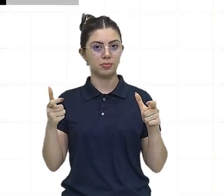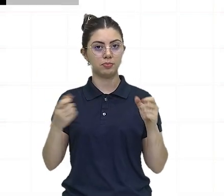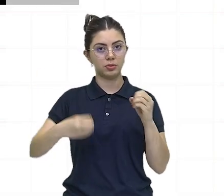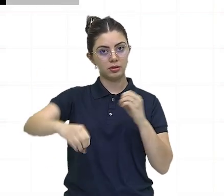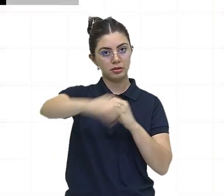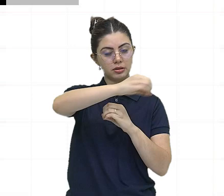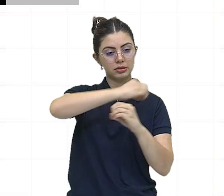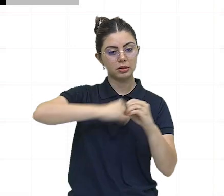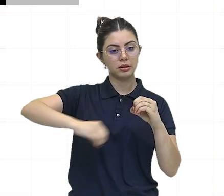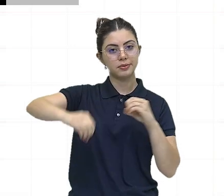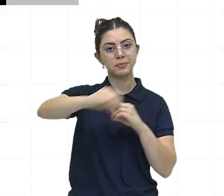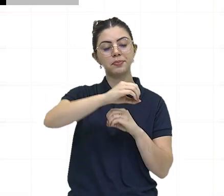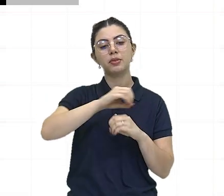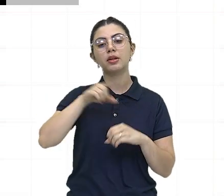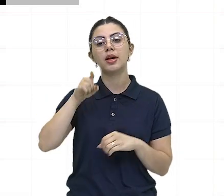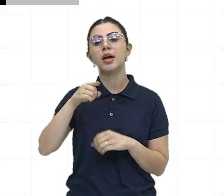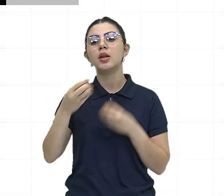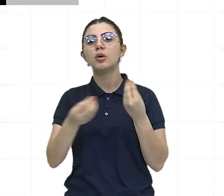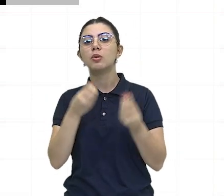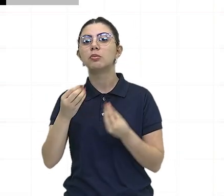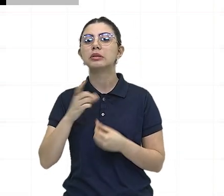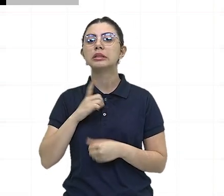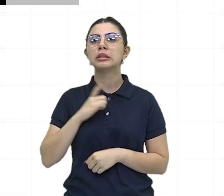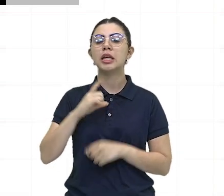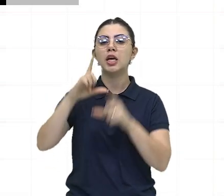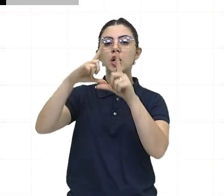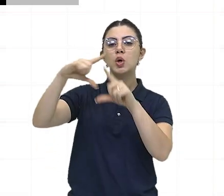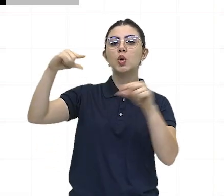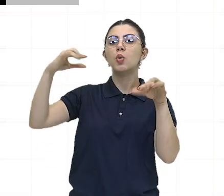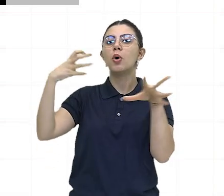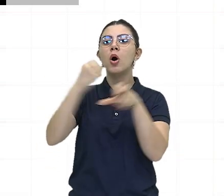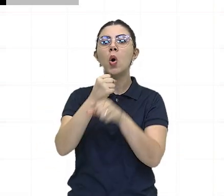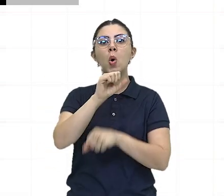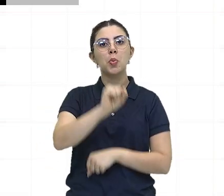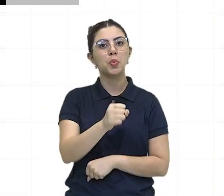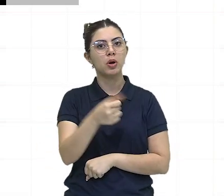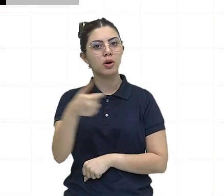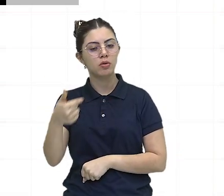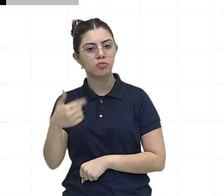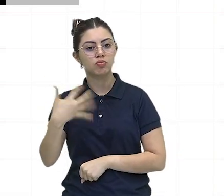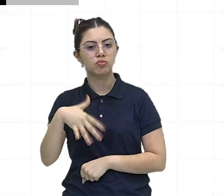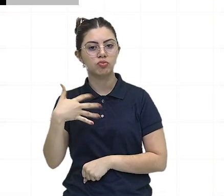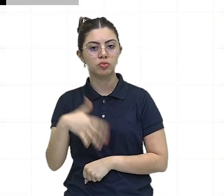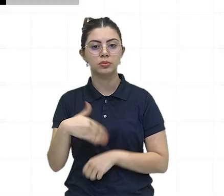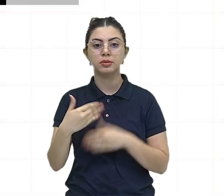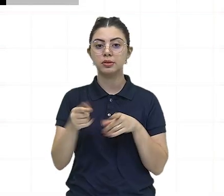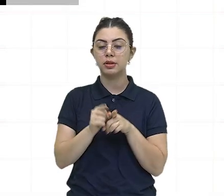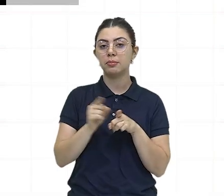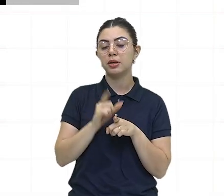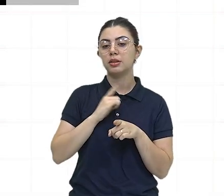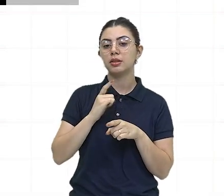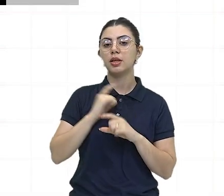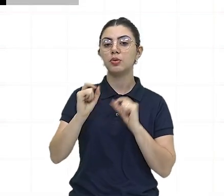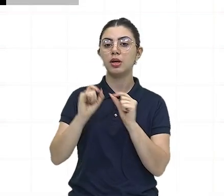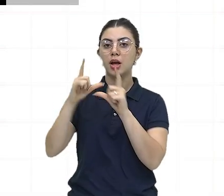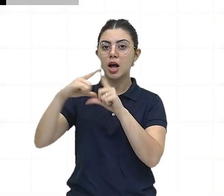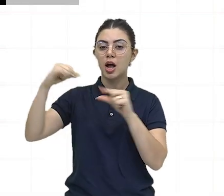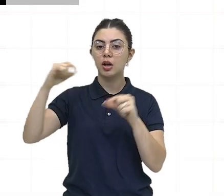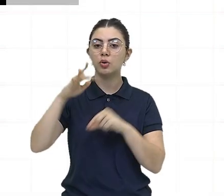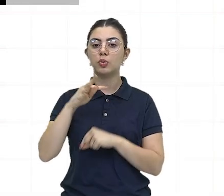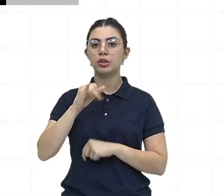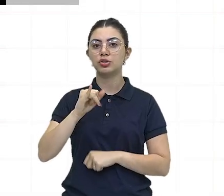menos 82 luas conhecidas, incluindo a grande lua Titã, que possui